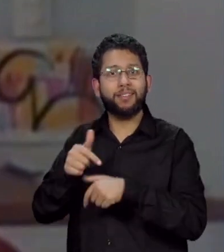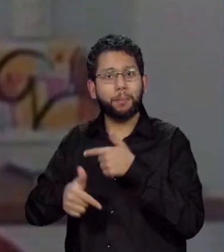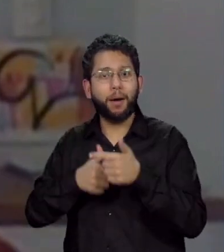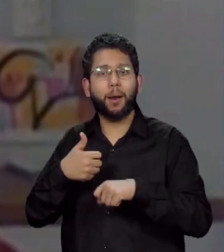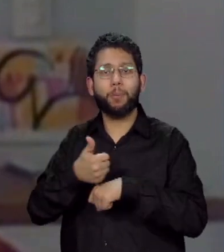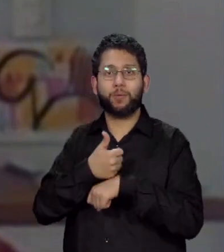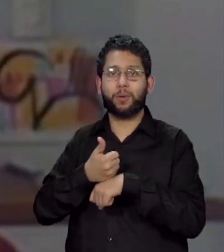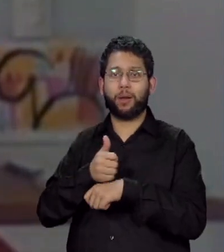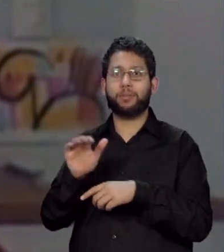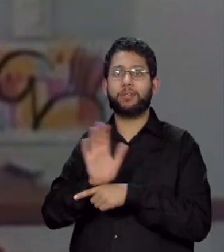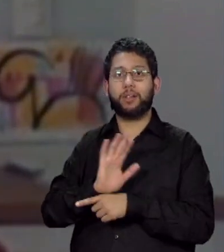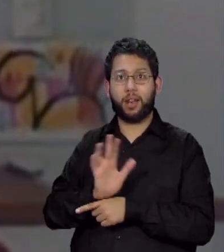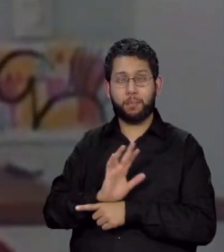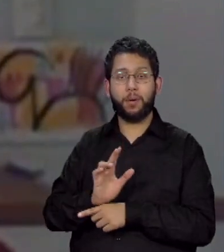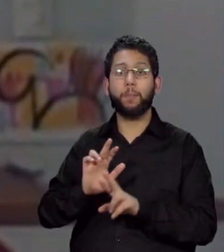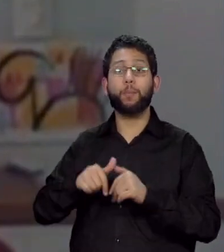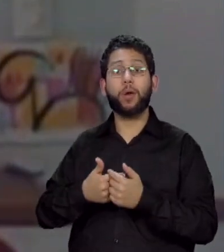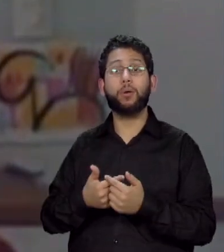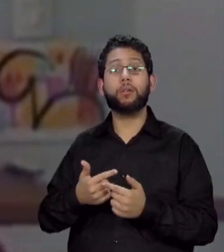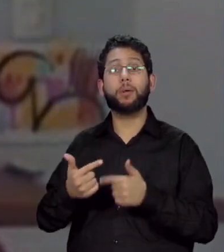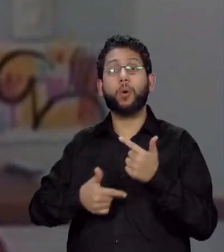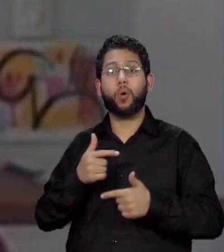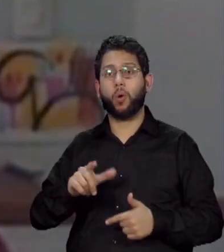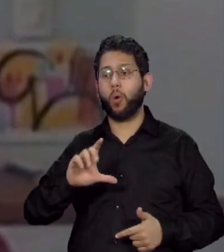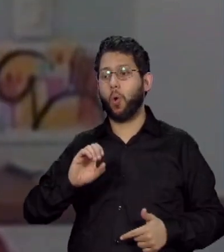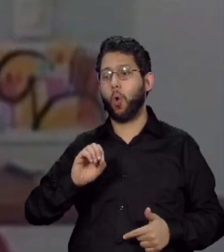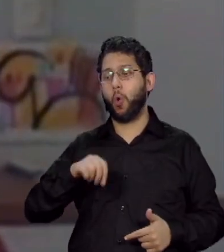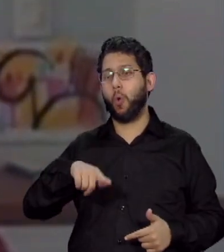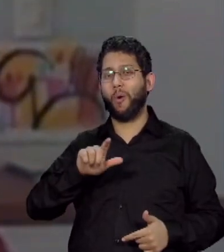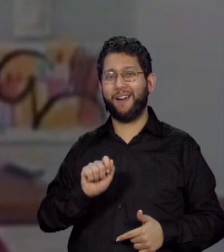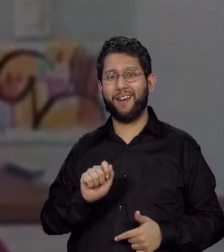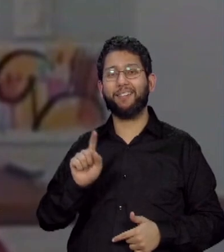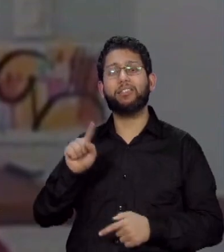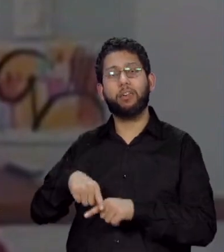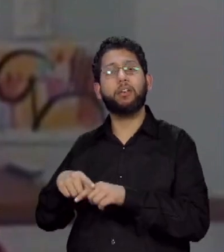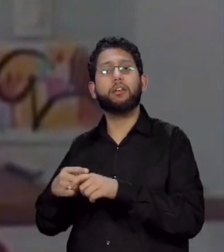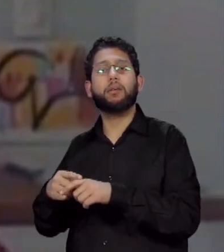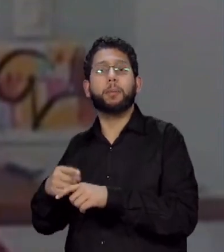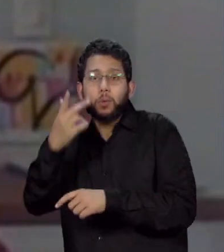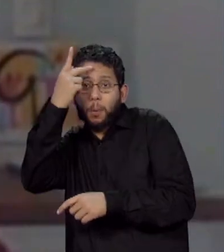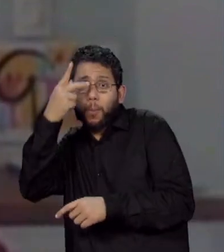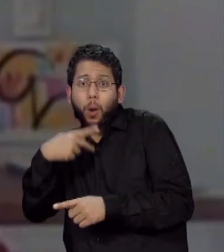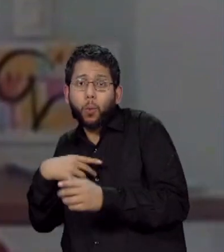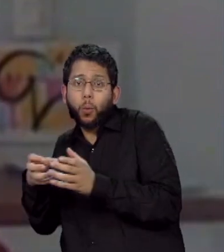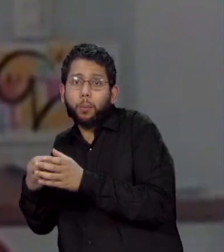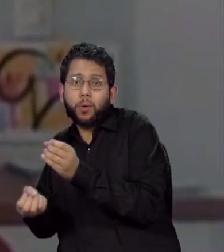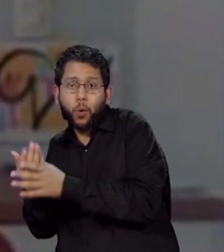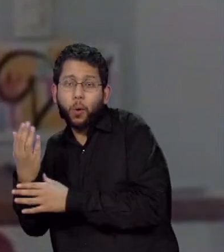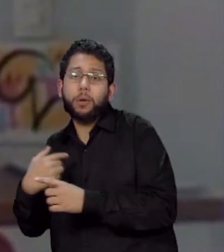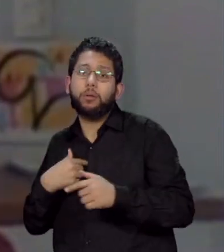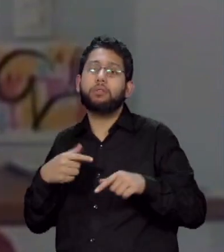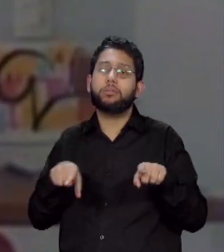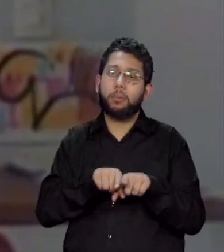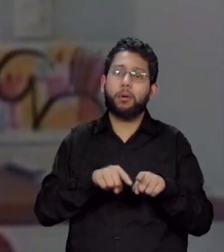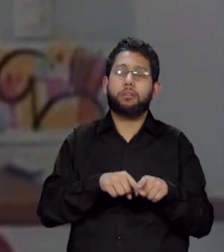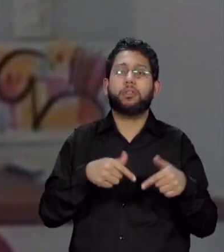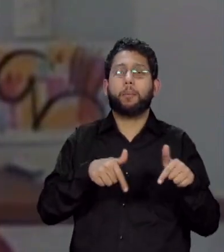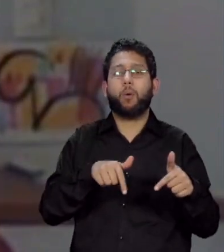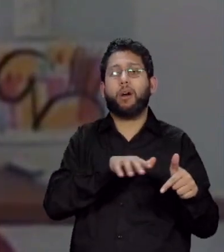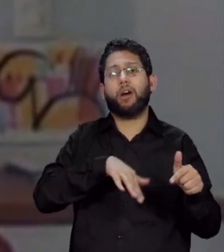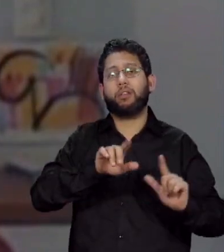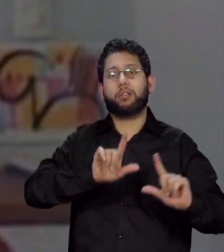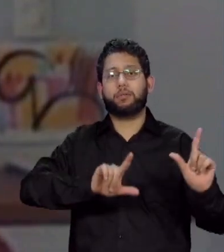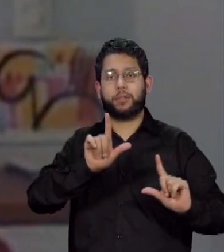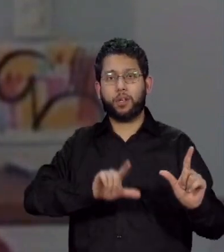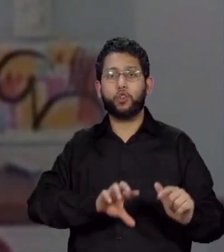profissionalmente no cinema foi com longa-metragem, né? Foi com produção independente, mas eu também tive uma passagem pela televisão, onde eu